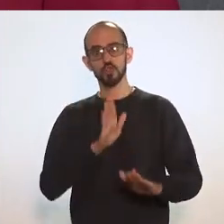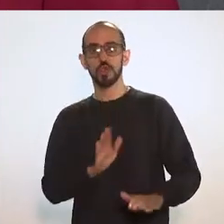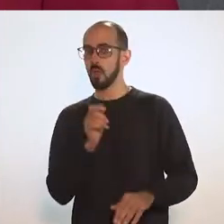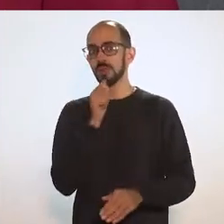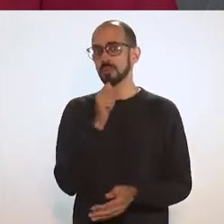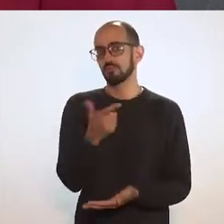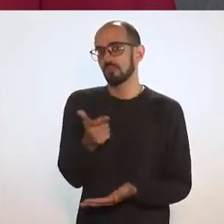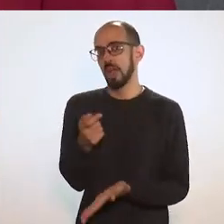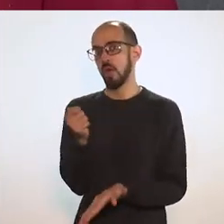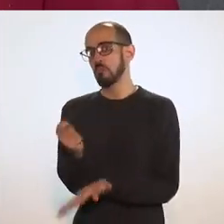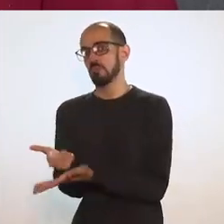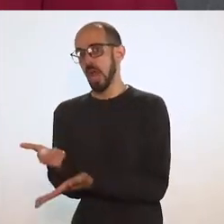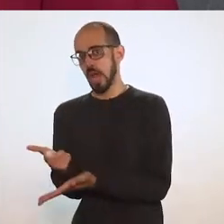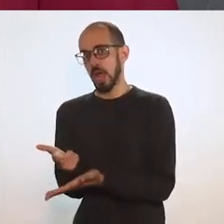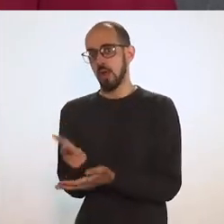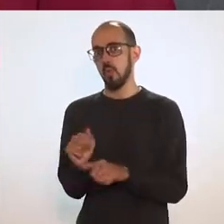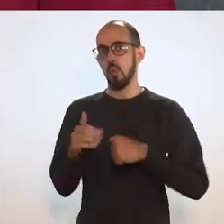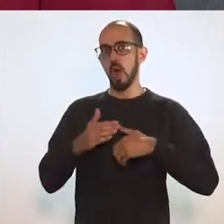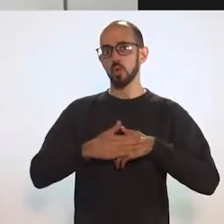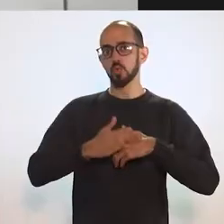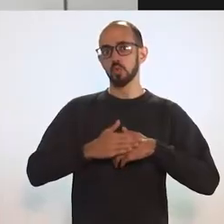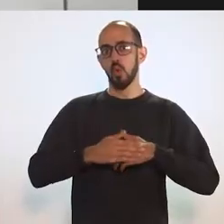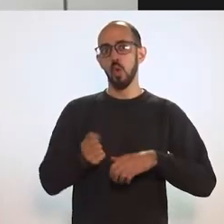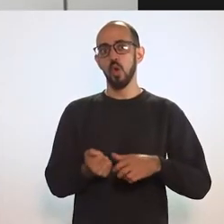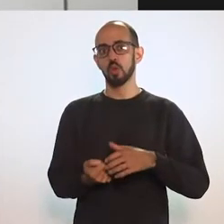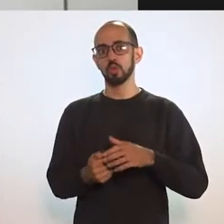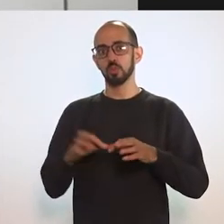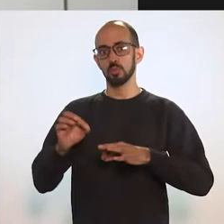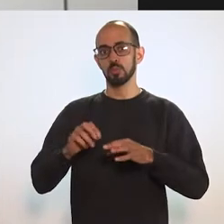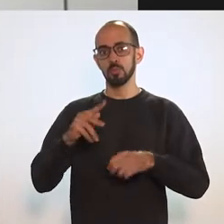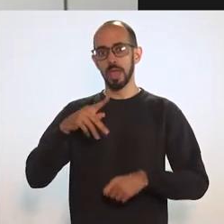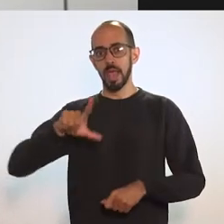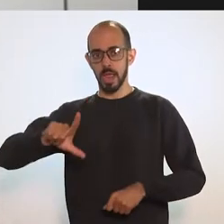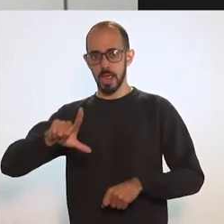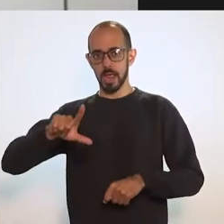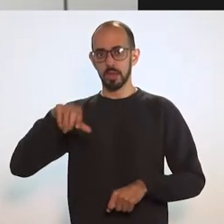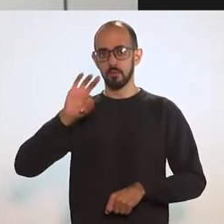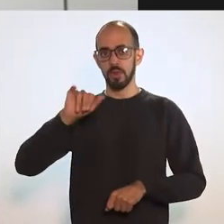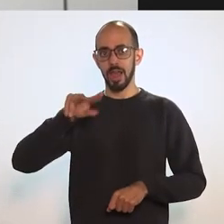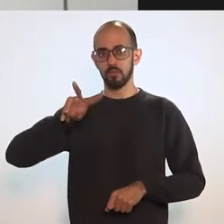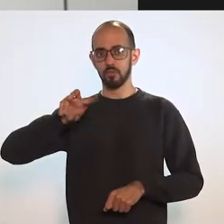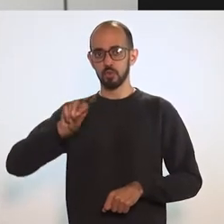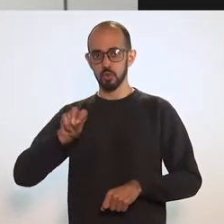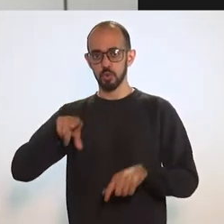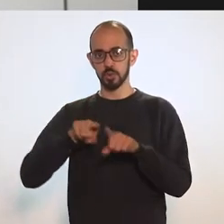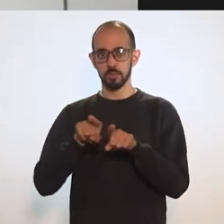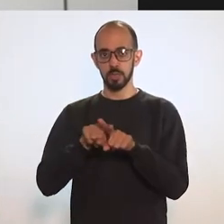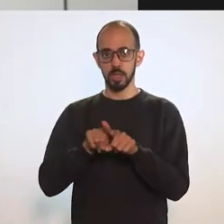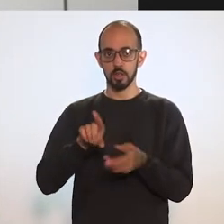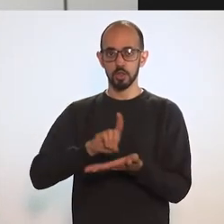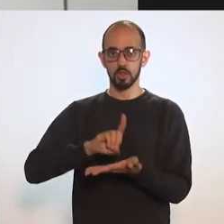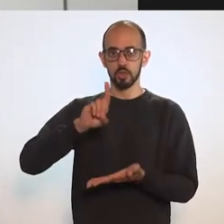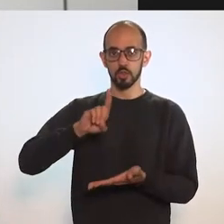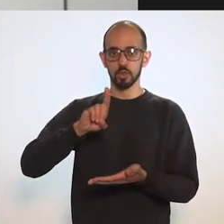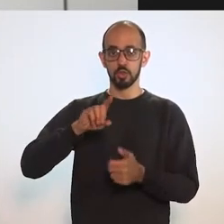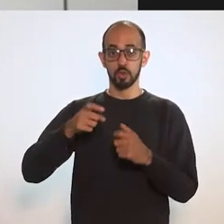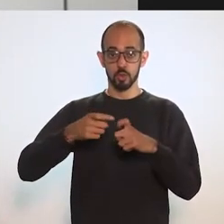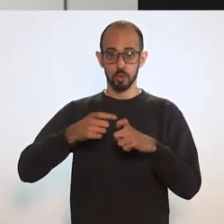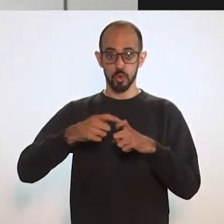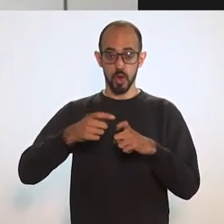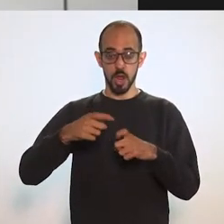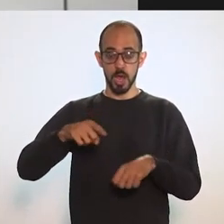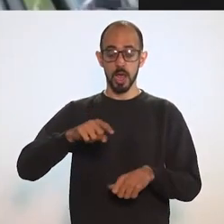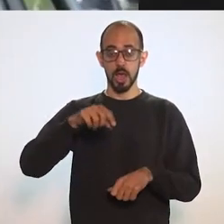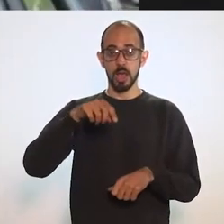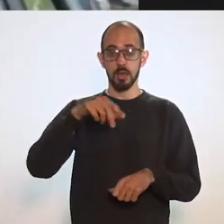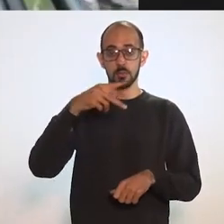do programa o autor do projeto, o deputado Flávio Serafini, e a infectologista do Instituto de Pesquisa Evandro Chagas, da